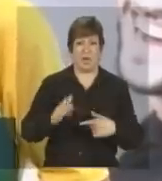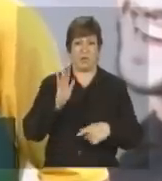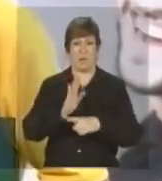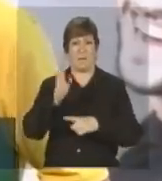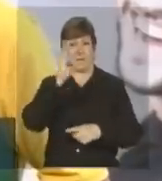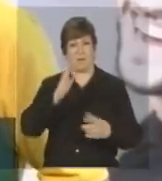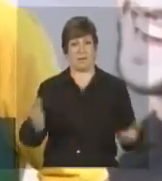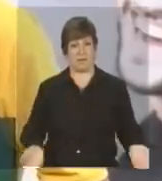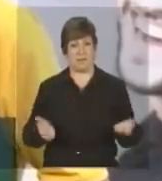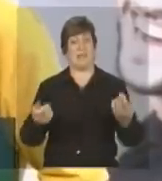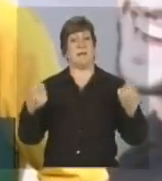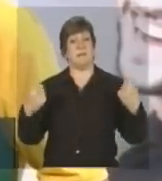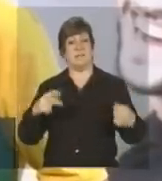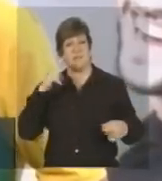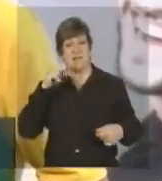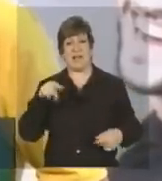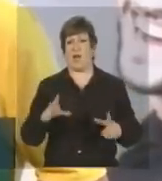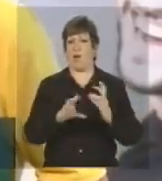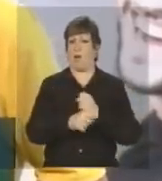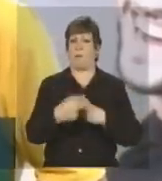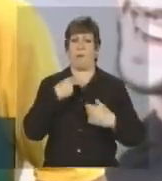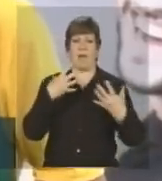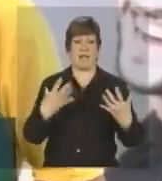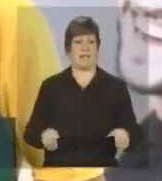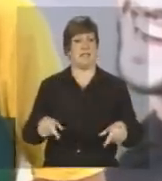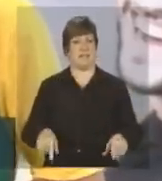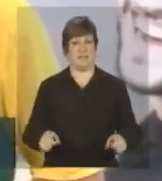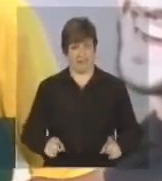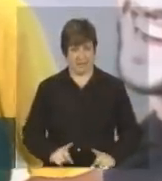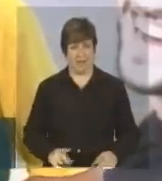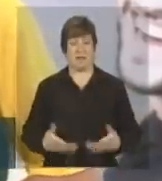que se indignar com essas contas e não podem se conformar com essa realidade.